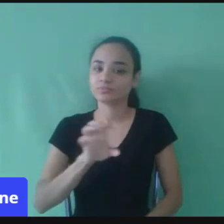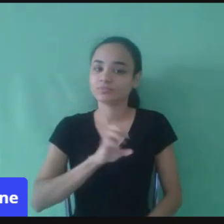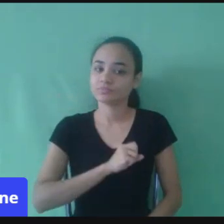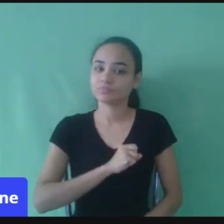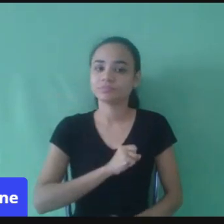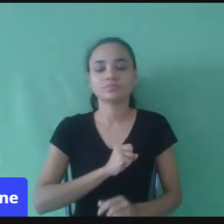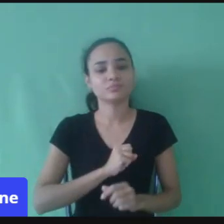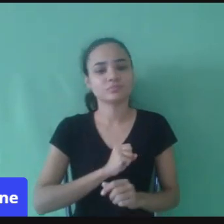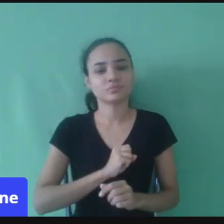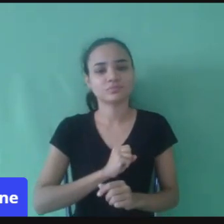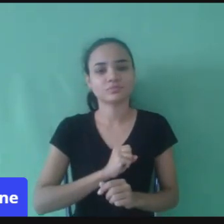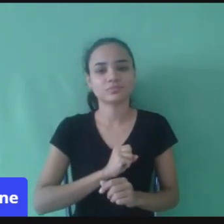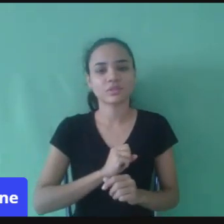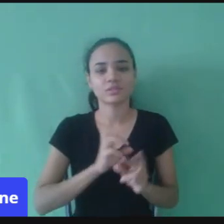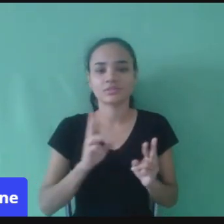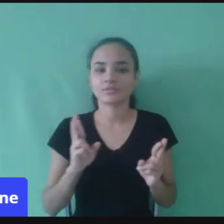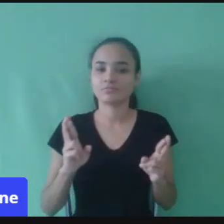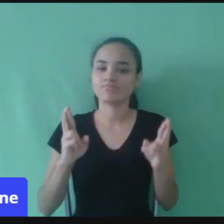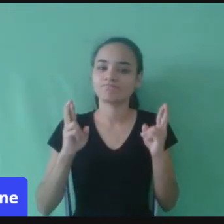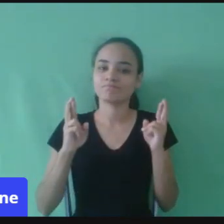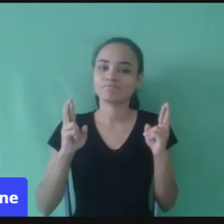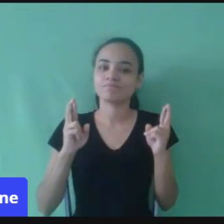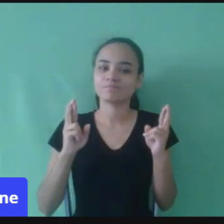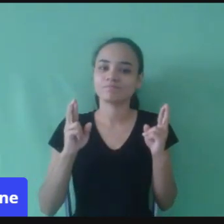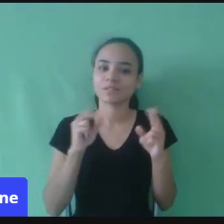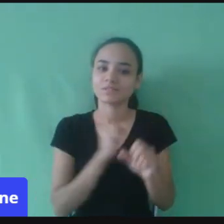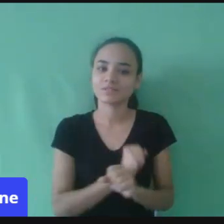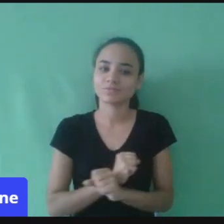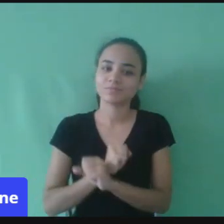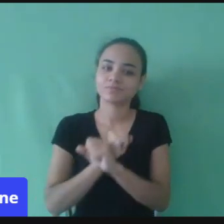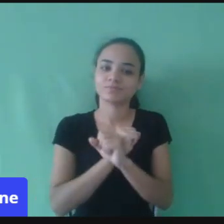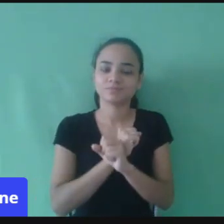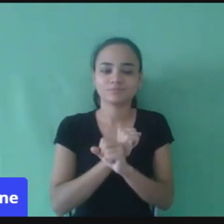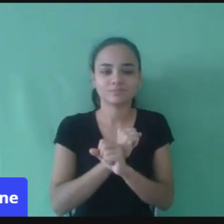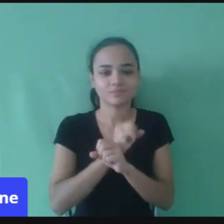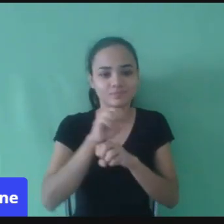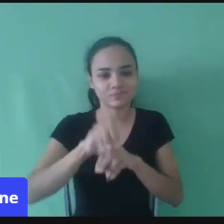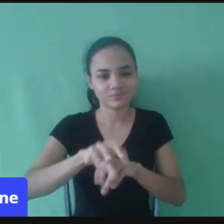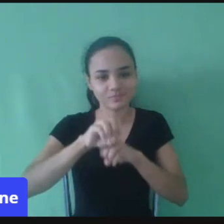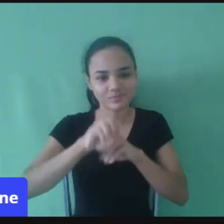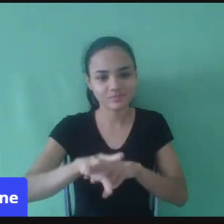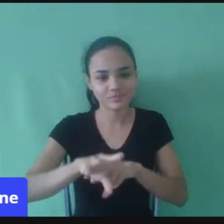por nossa educação, por nossa saúde. Gratidão.